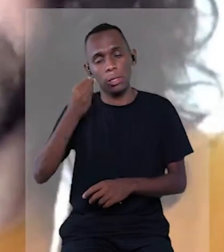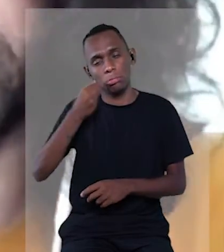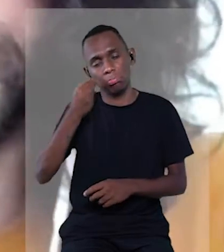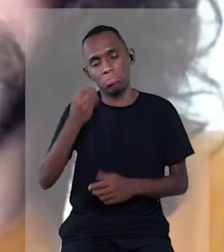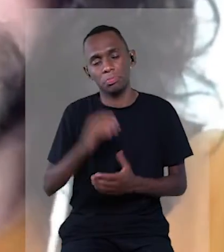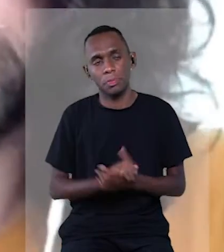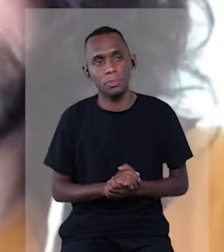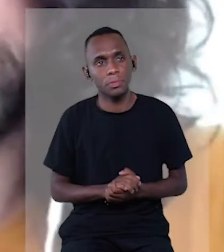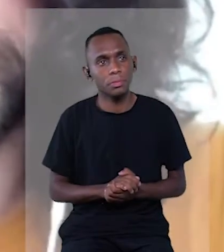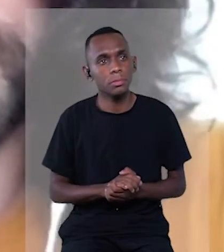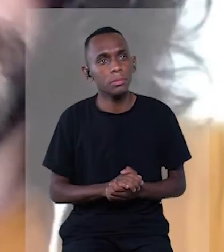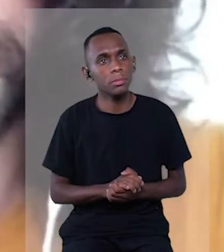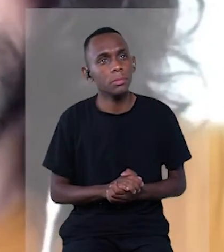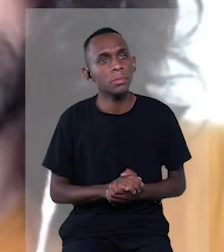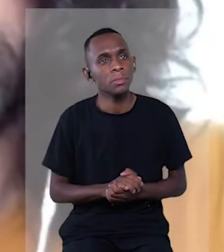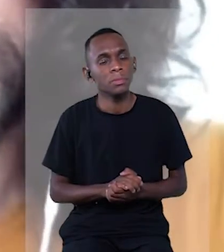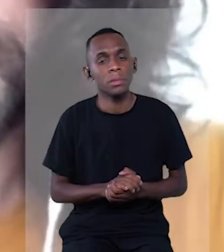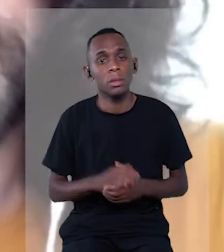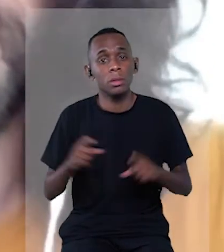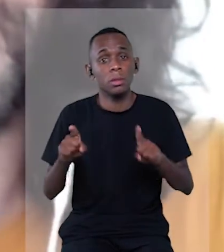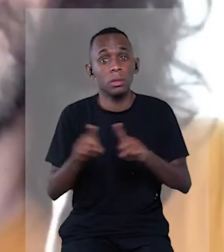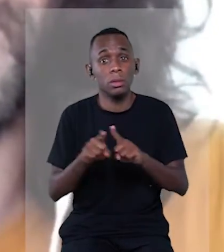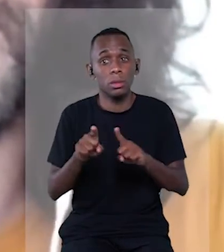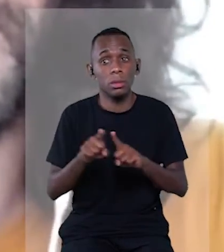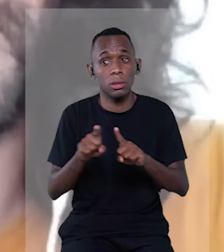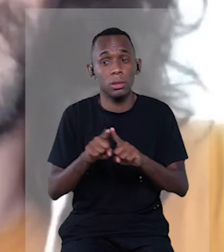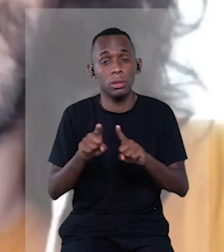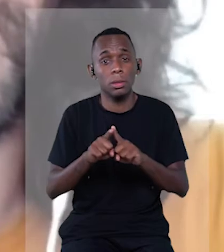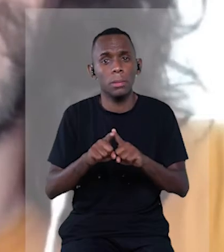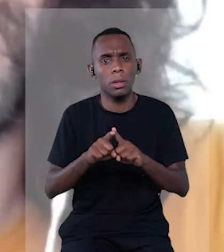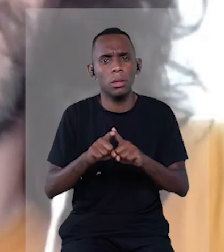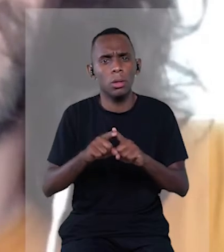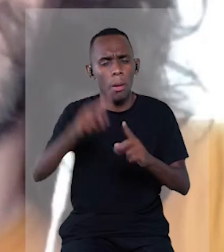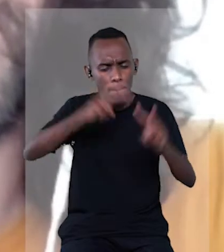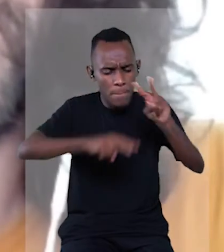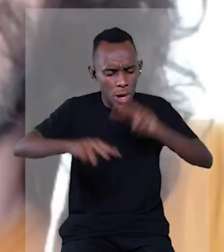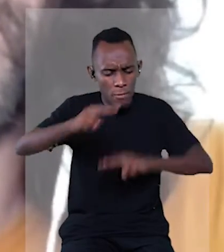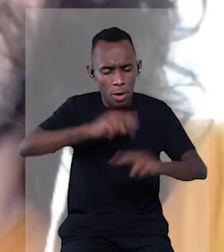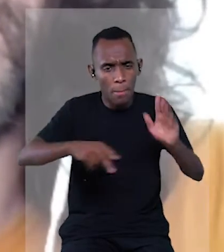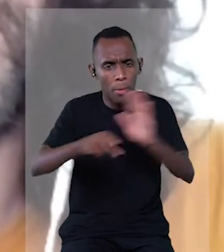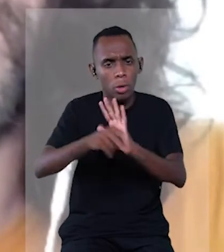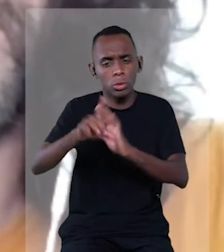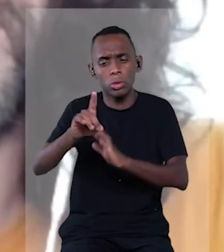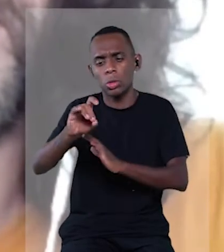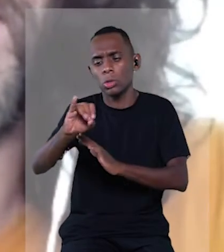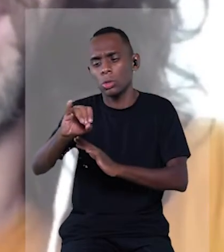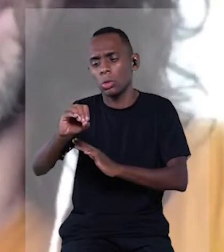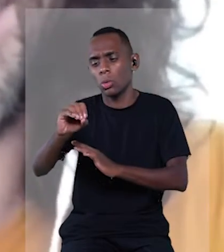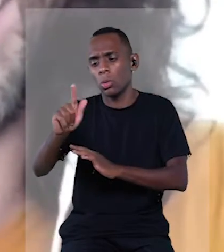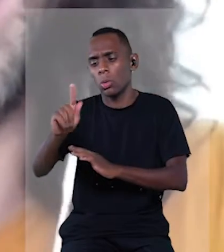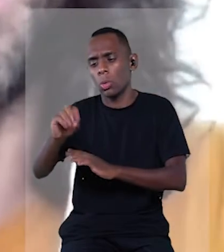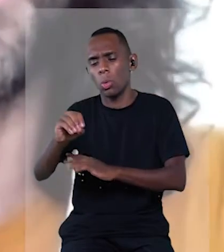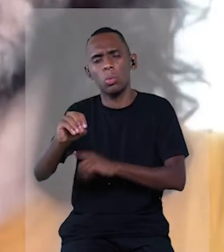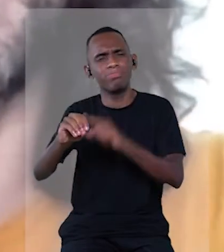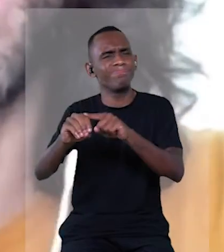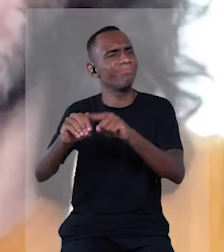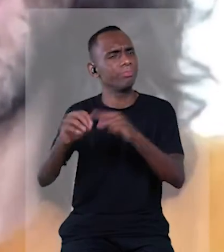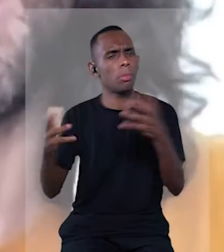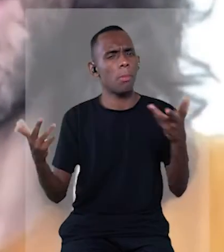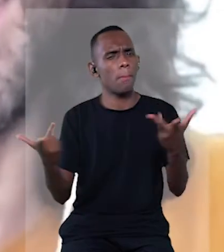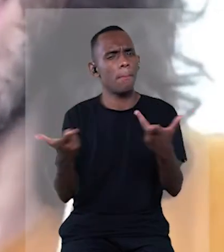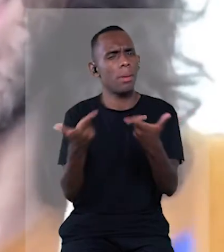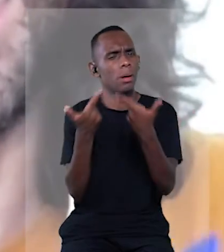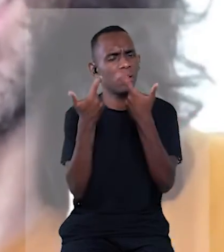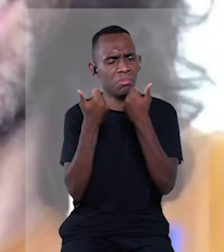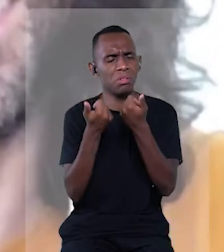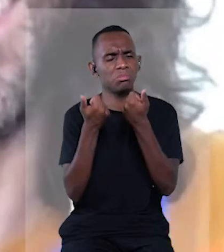acontece comigo. Eu achei legal a revisão do Diogo Rufato. Eu conheço o Diogo, achei ele um querido. Ah, Diogo é